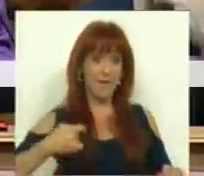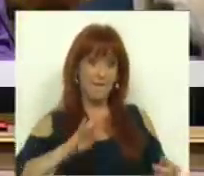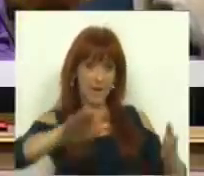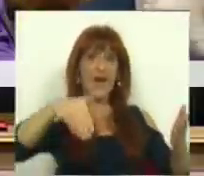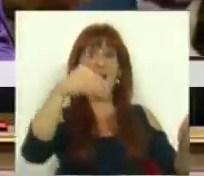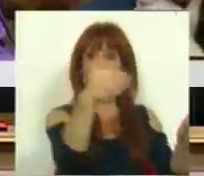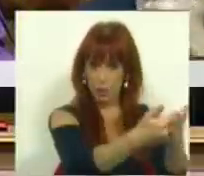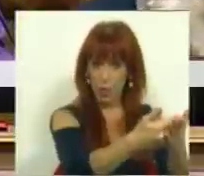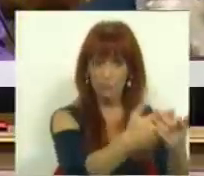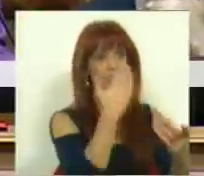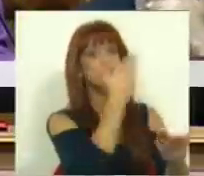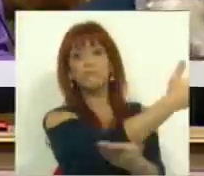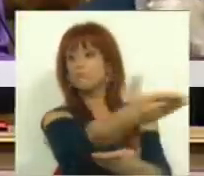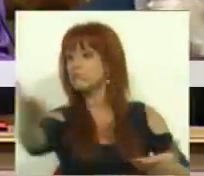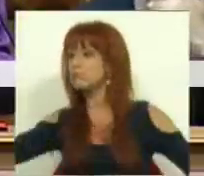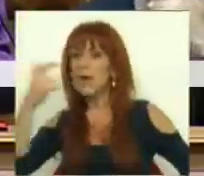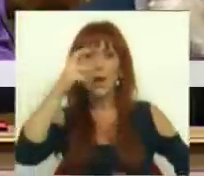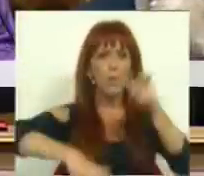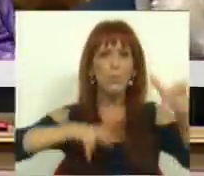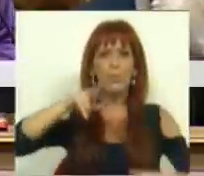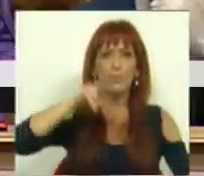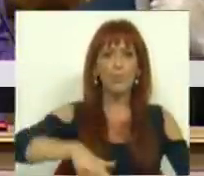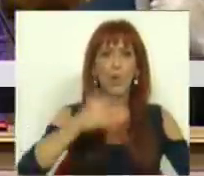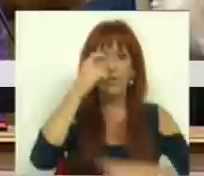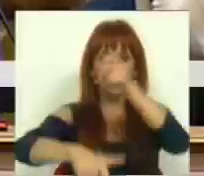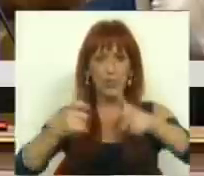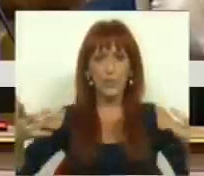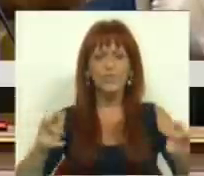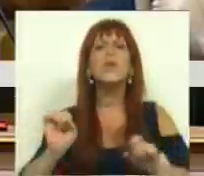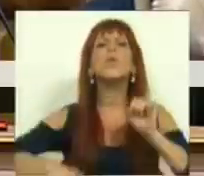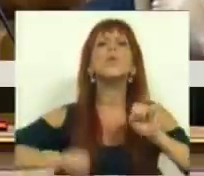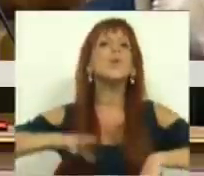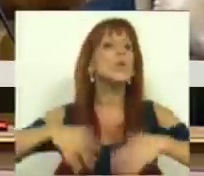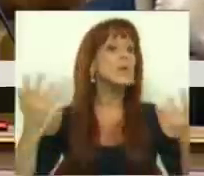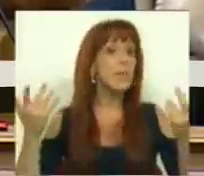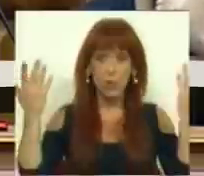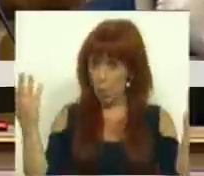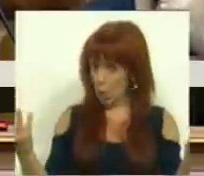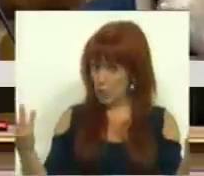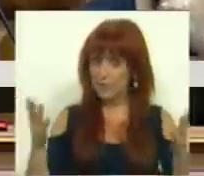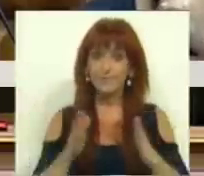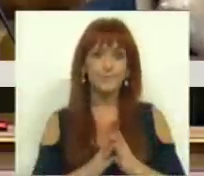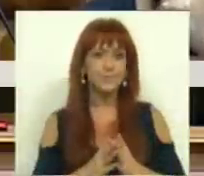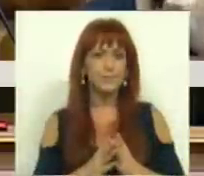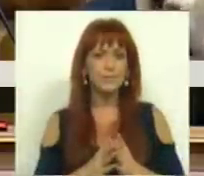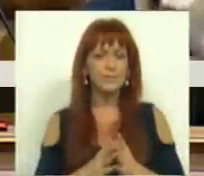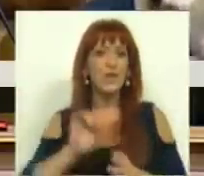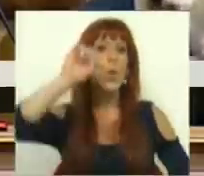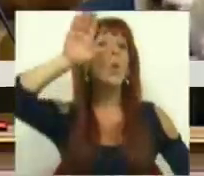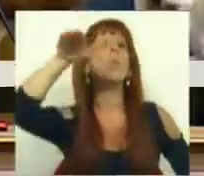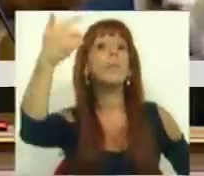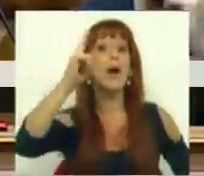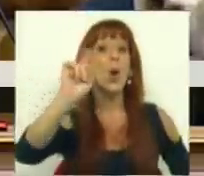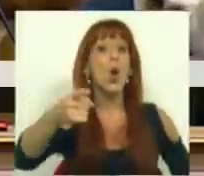candidatou perante o povo português. O que acontece é que hoje o que está